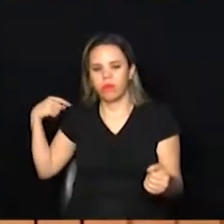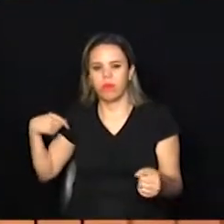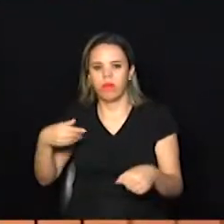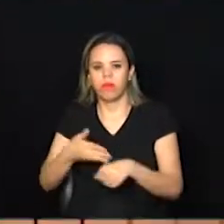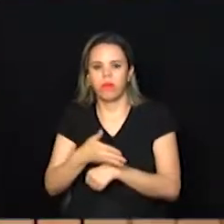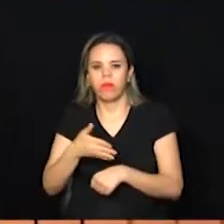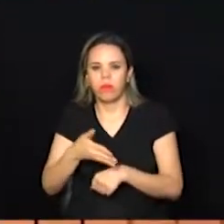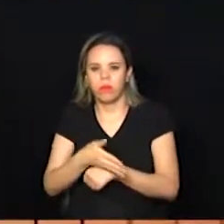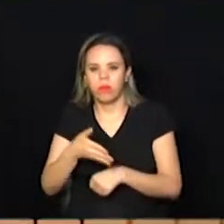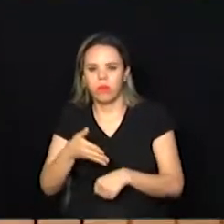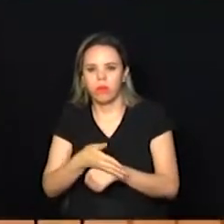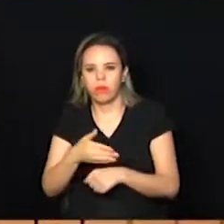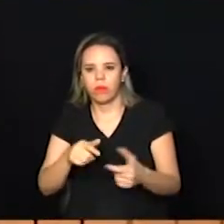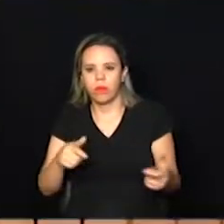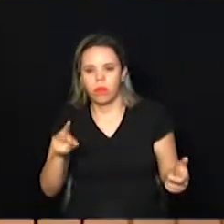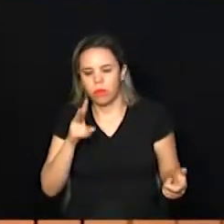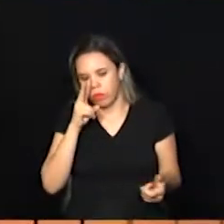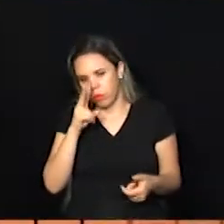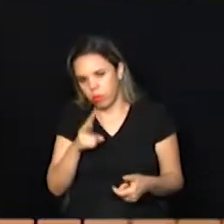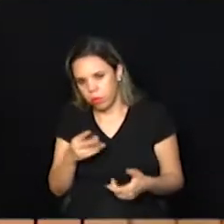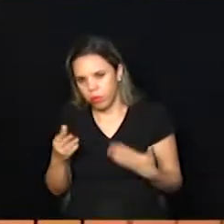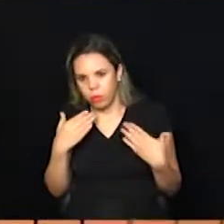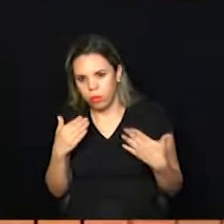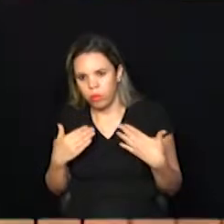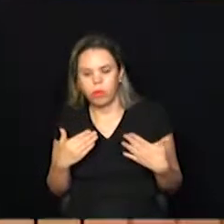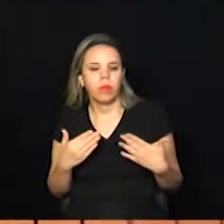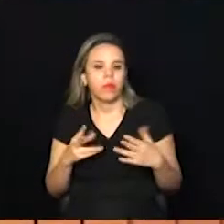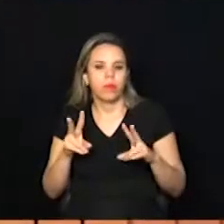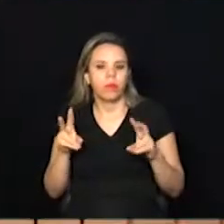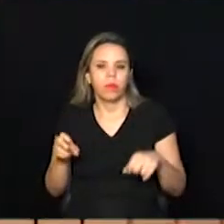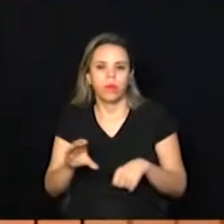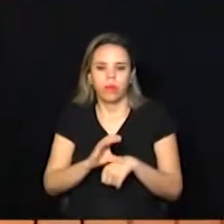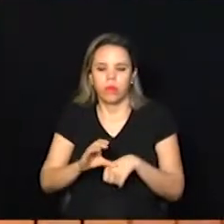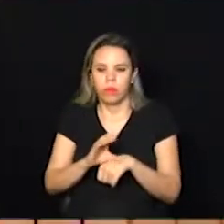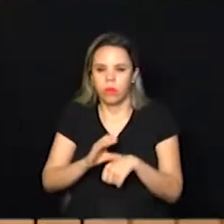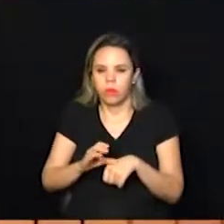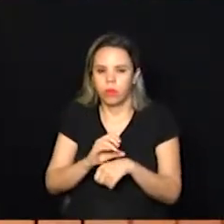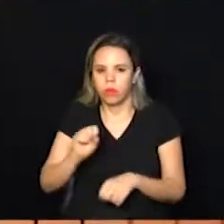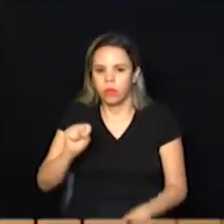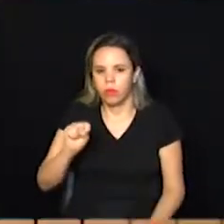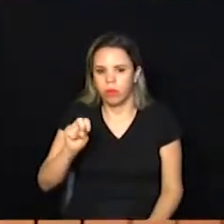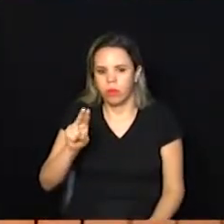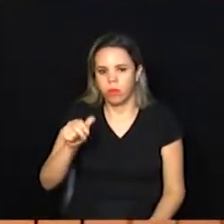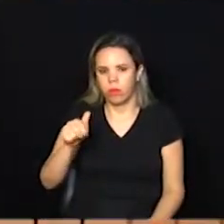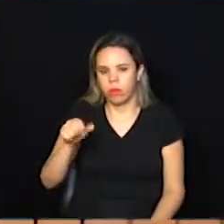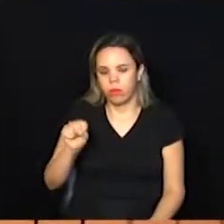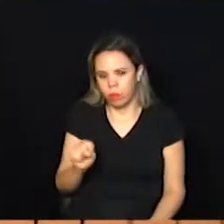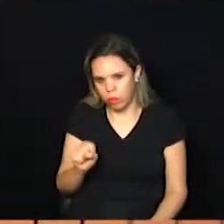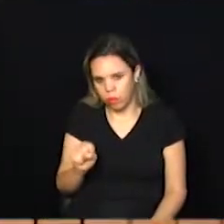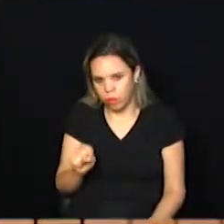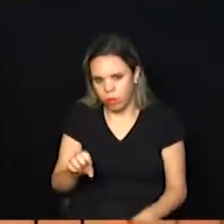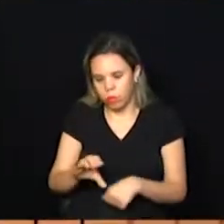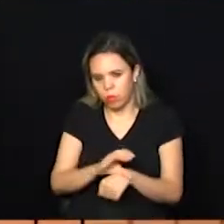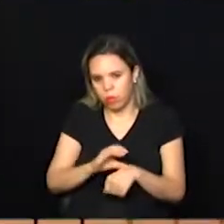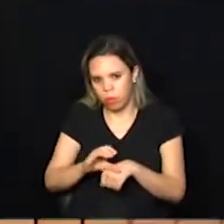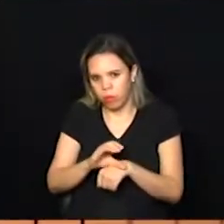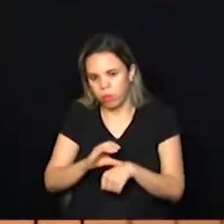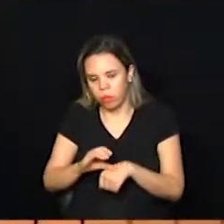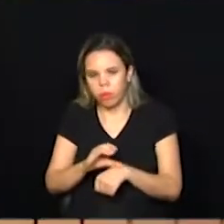participou intensamente do debate sobre a Constituição do SUAS e também sobre a Constituição